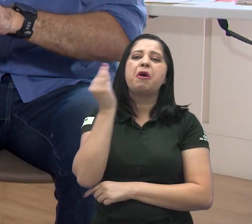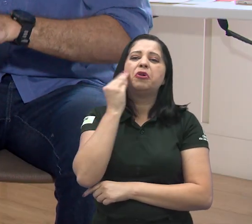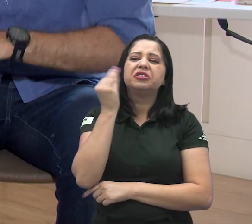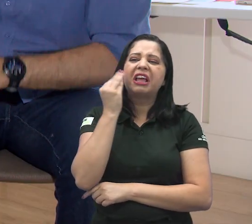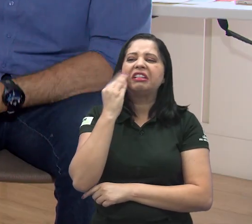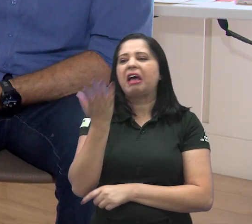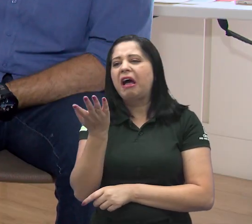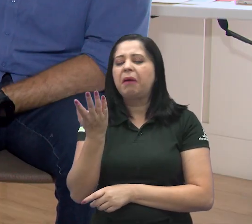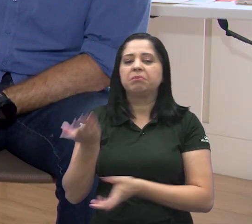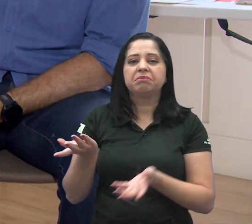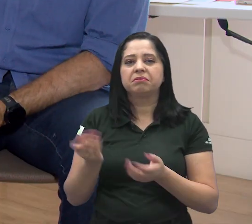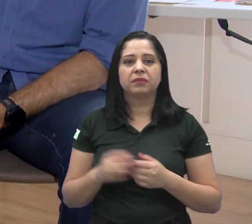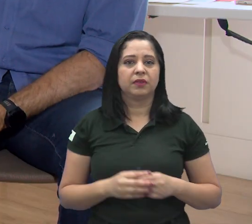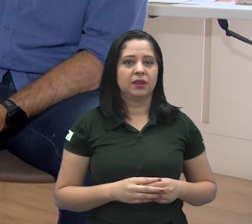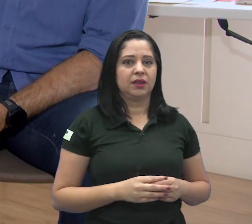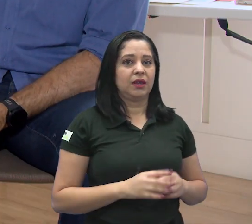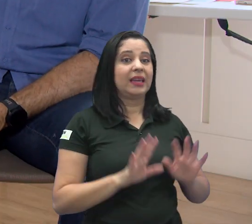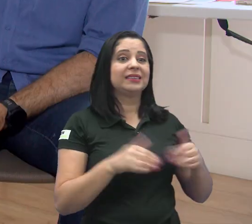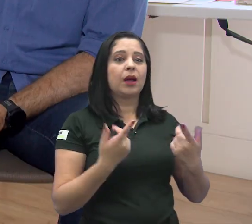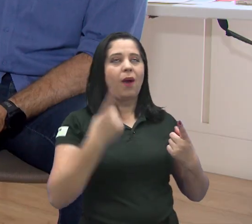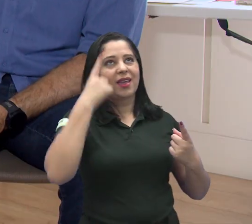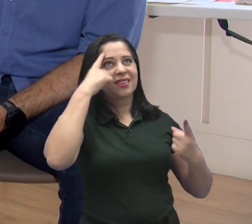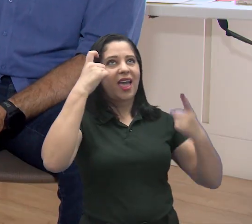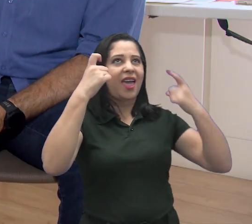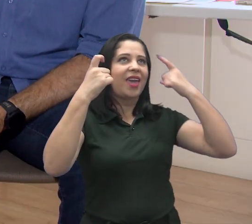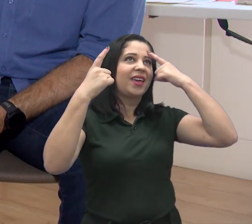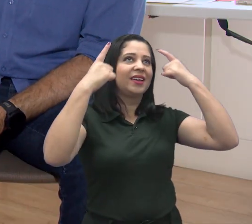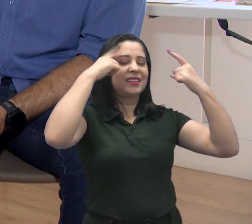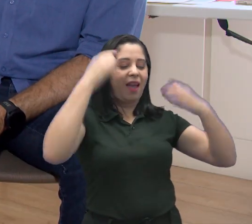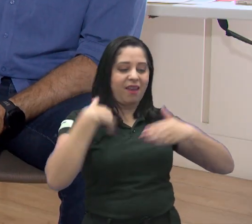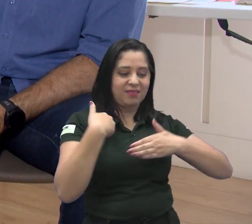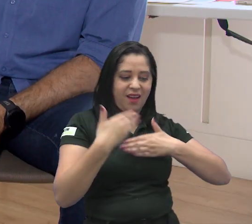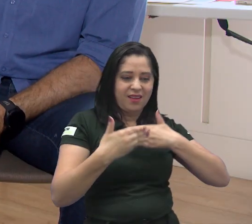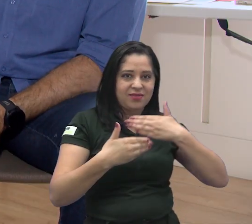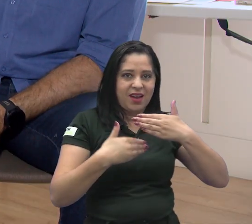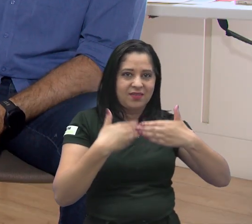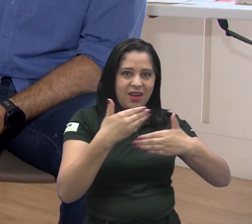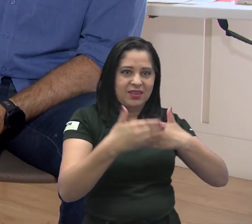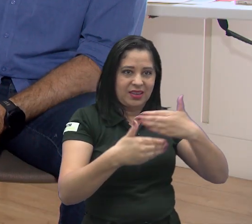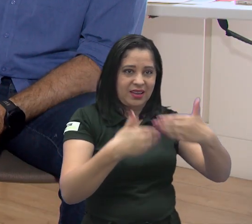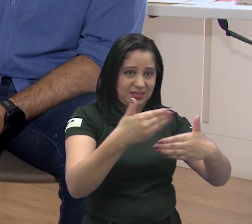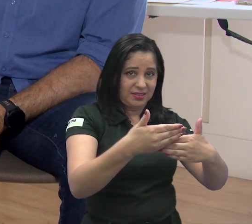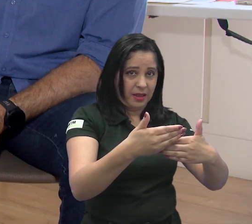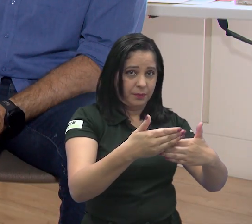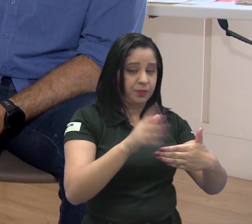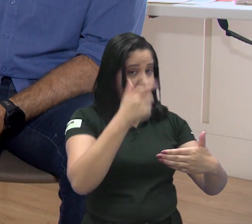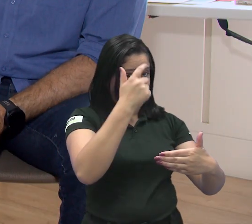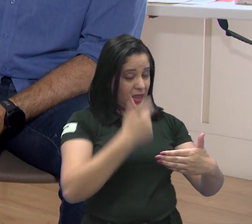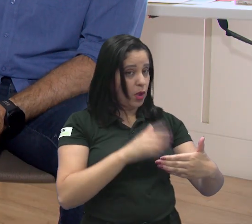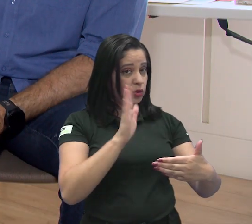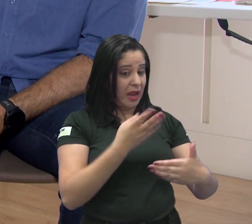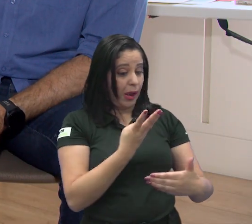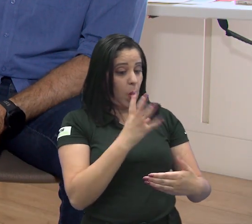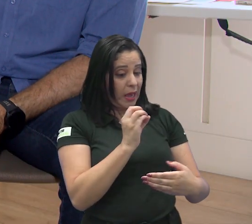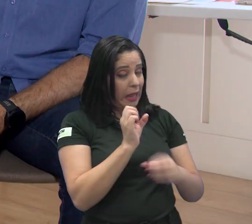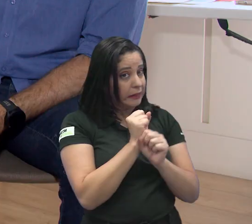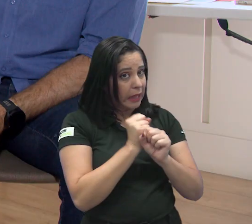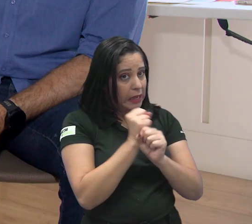coisa para ver se dá certo? Como é que é? Vai surgindo, porque como eu permeei por muita coisa e dando aula, né, 40 anos